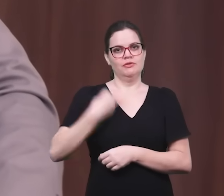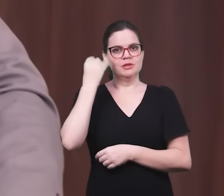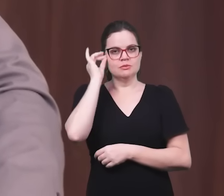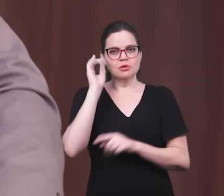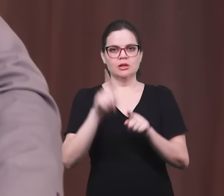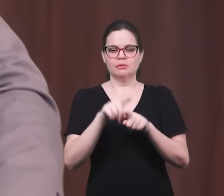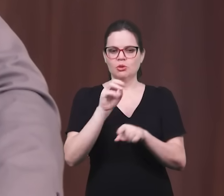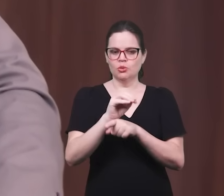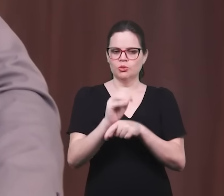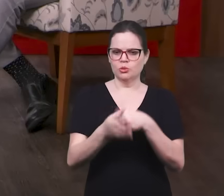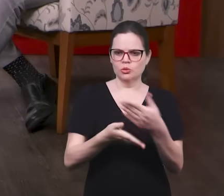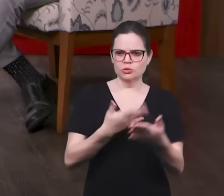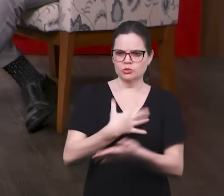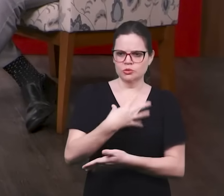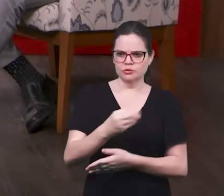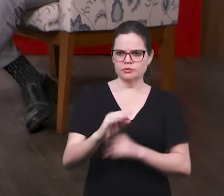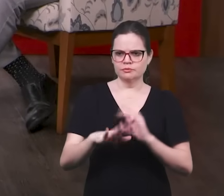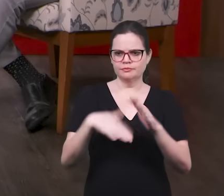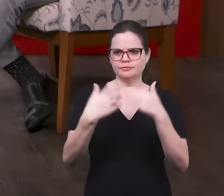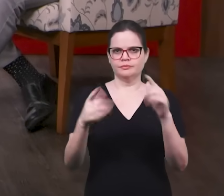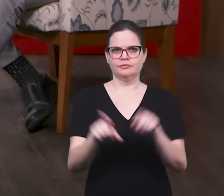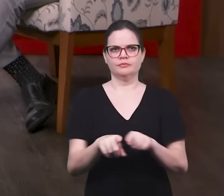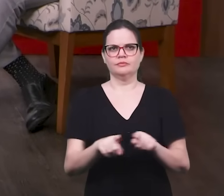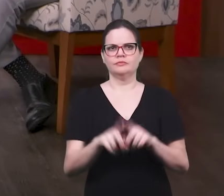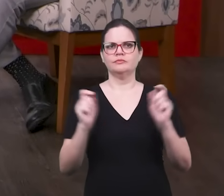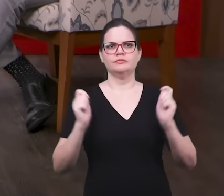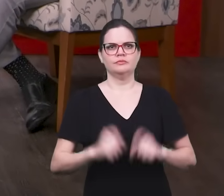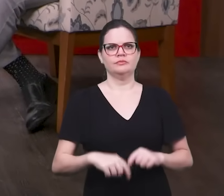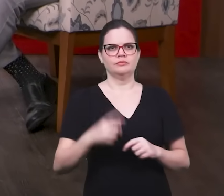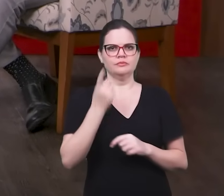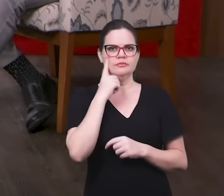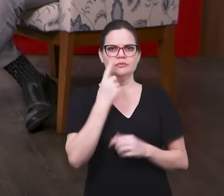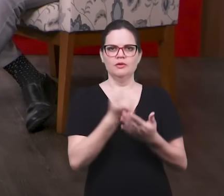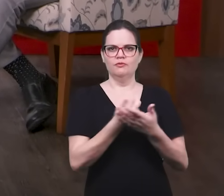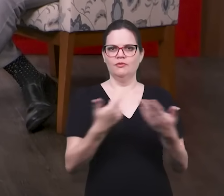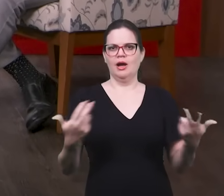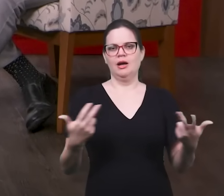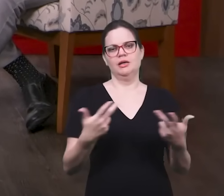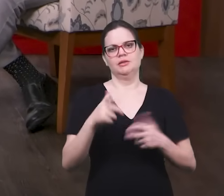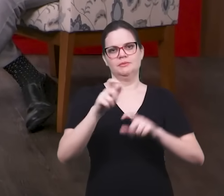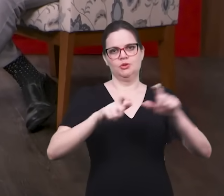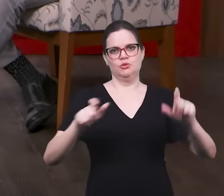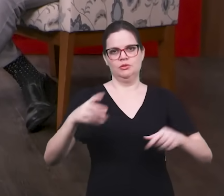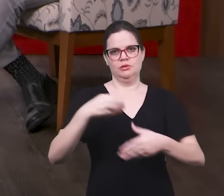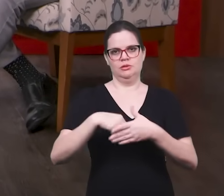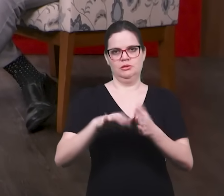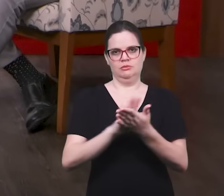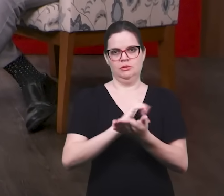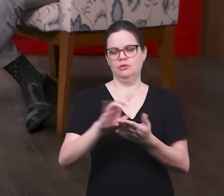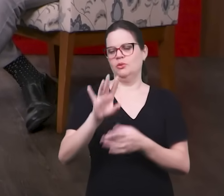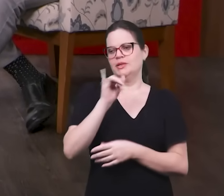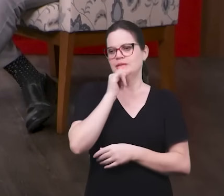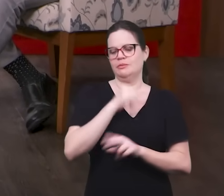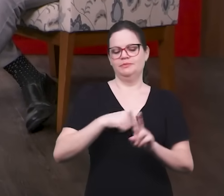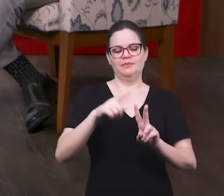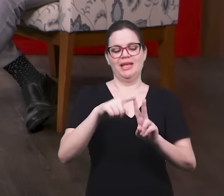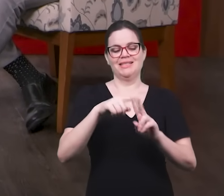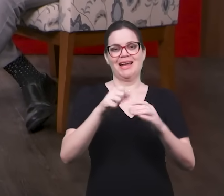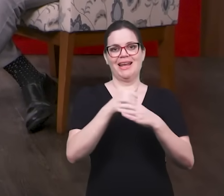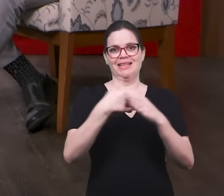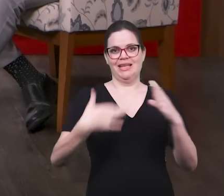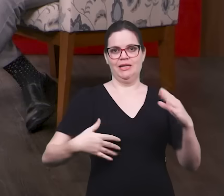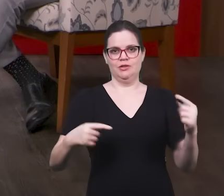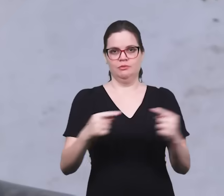os filhos. Podemos ver vários personagens, né, pastor? Por exemplo, o personagem de pai pardal, podemos dizer,